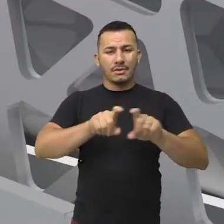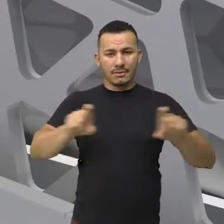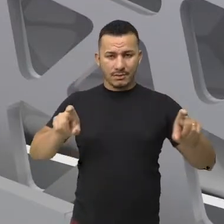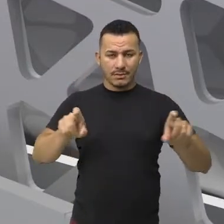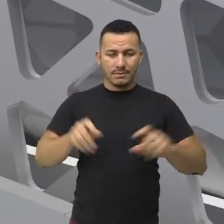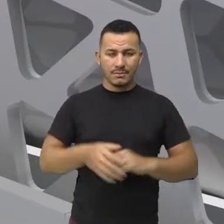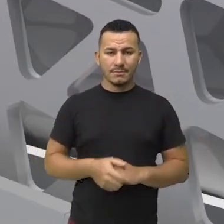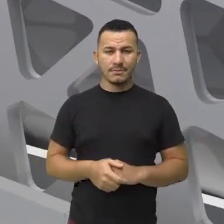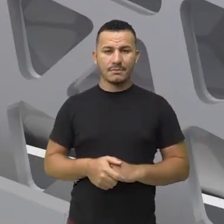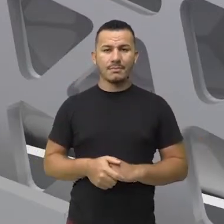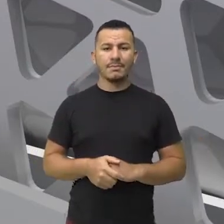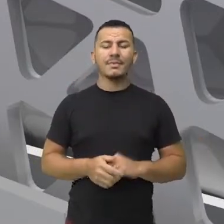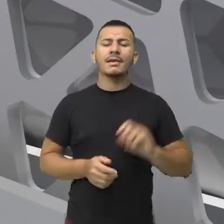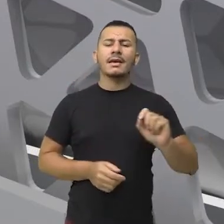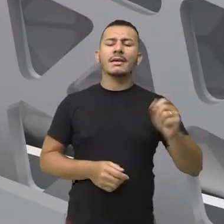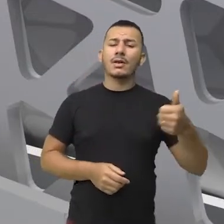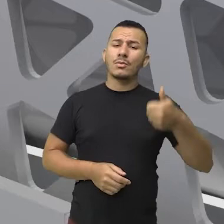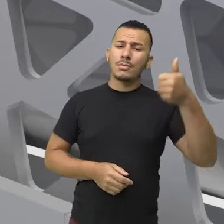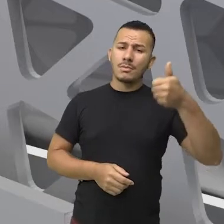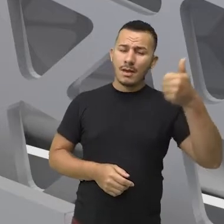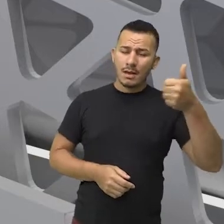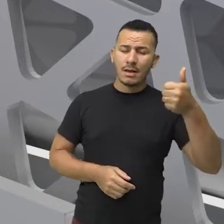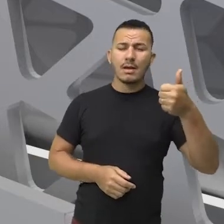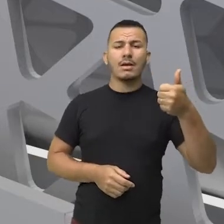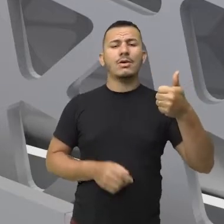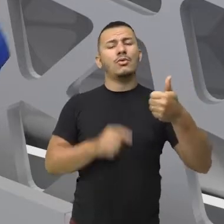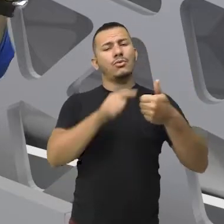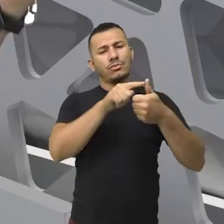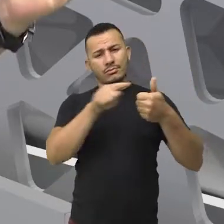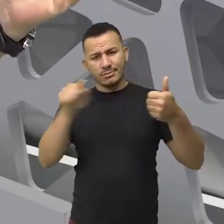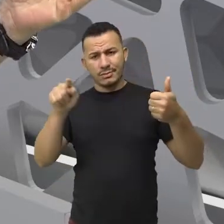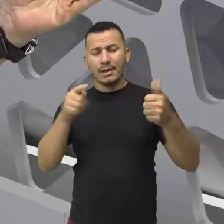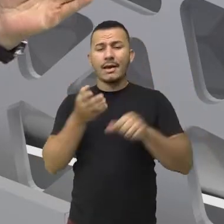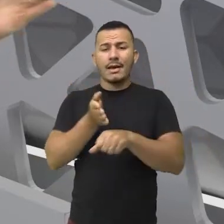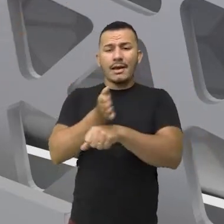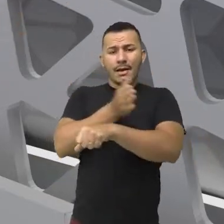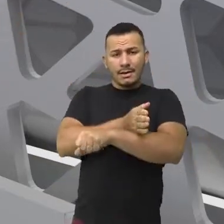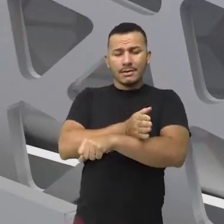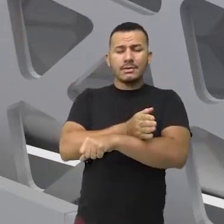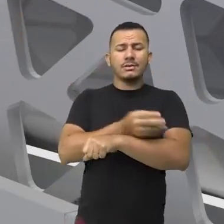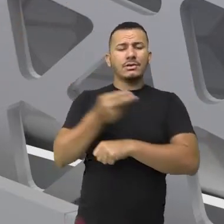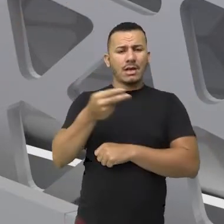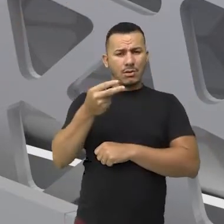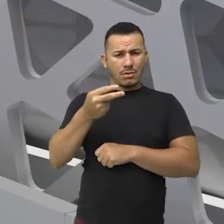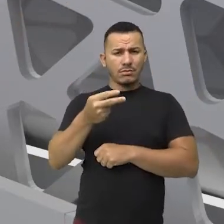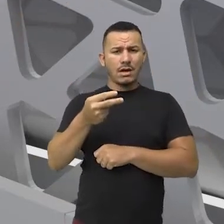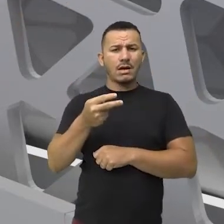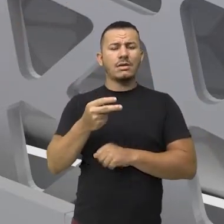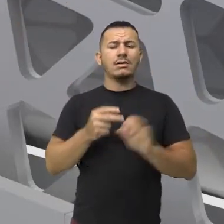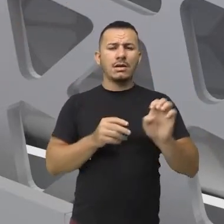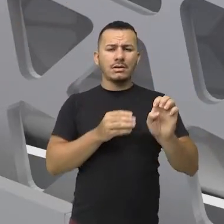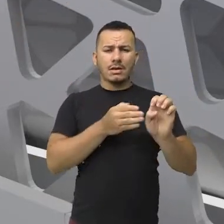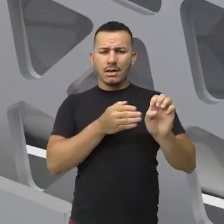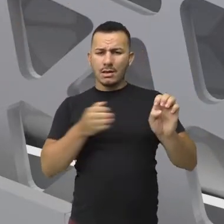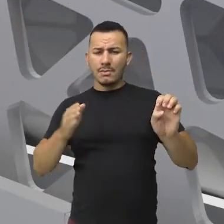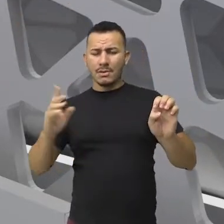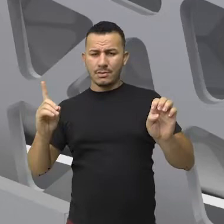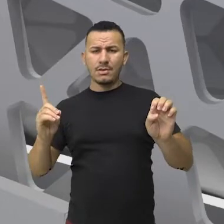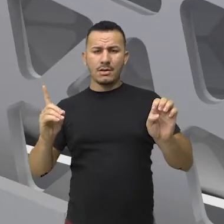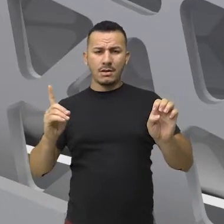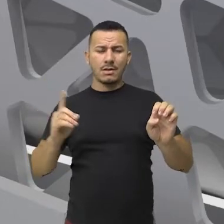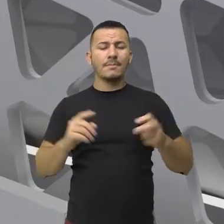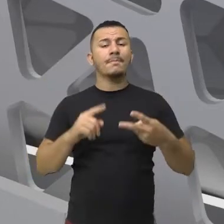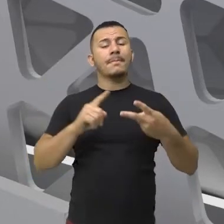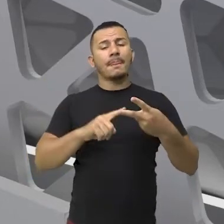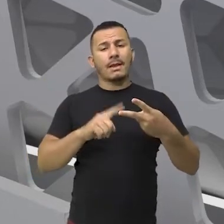que está no primeiro membro? Que é o que vem antes da igualdade, sempre da esquerda para a direita, certo?